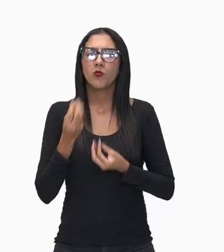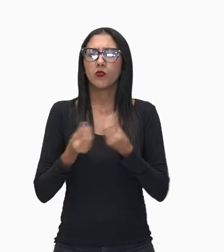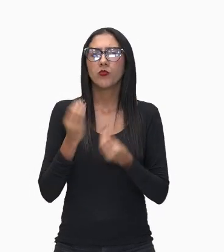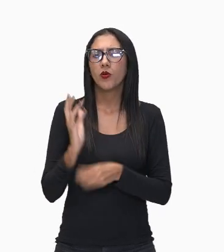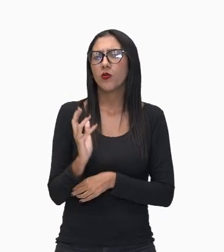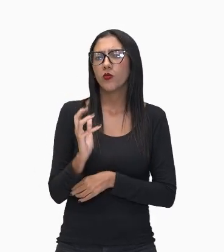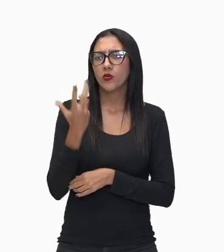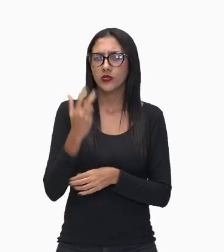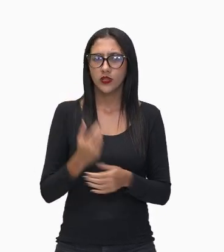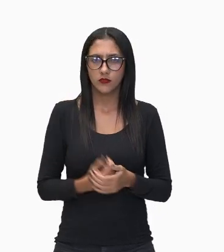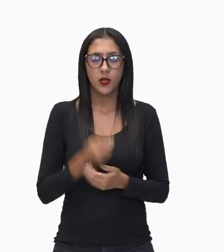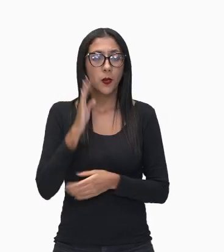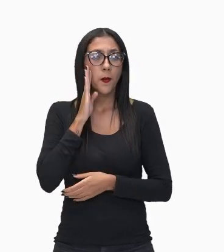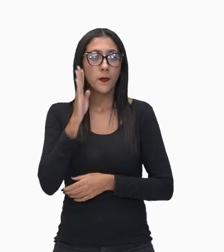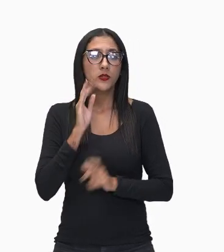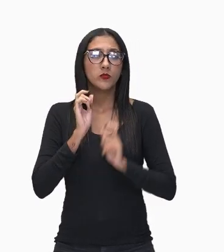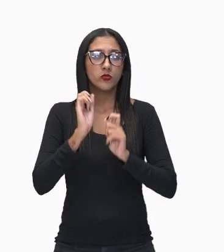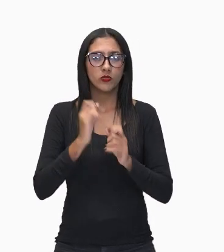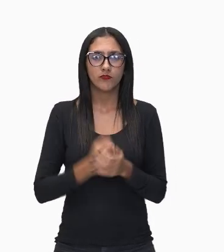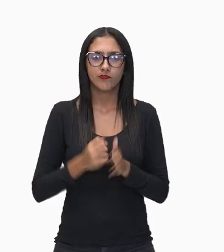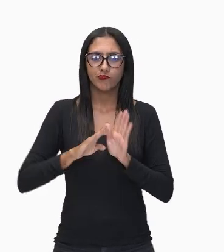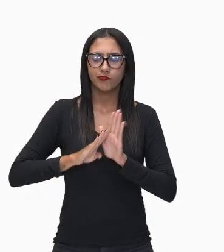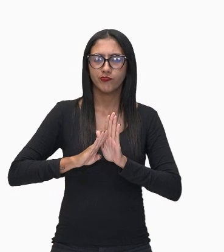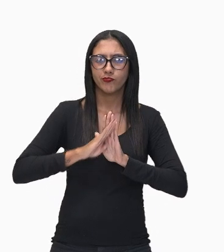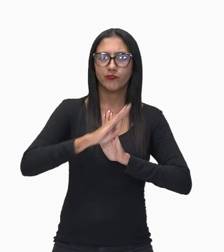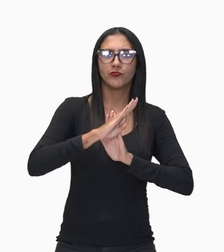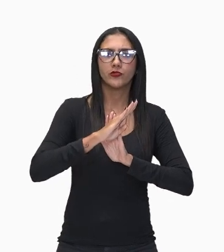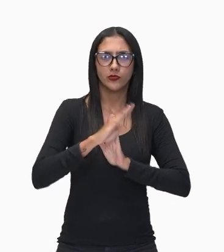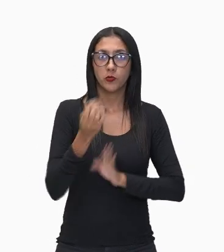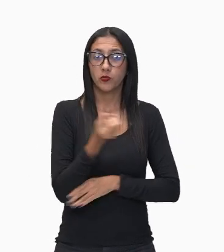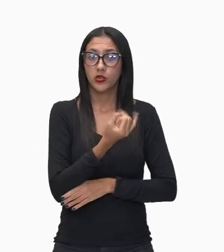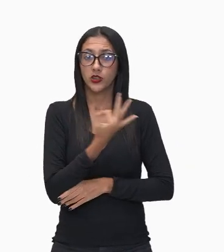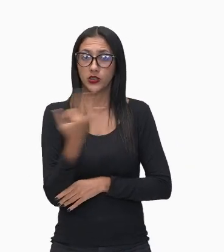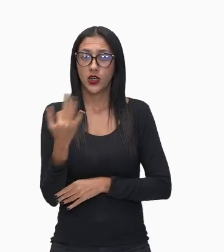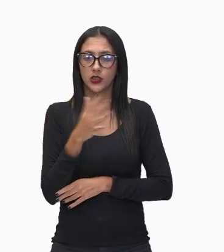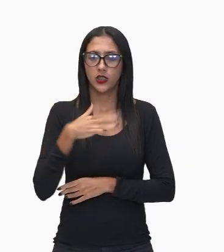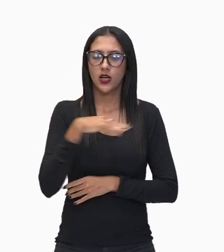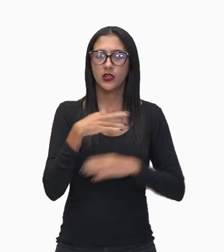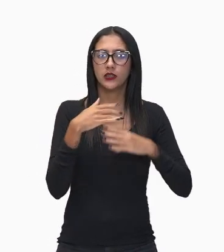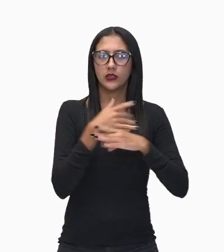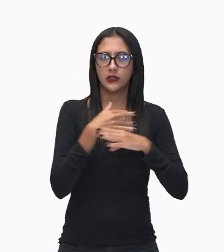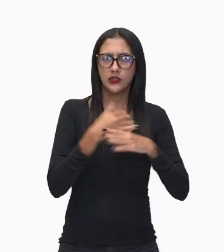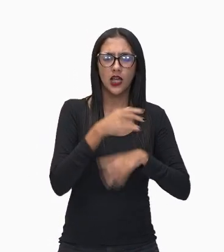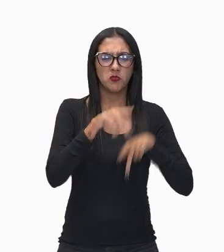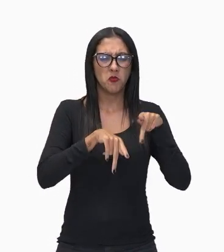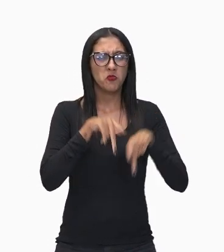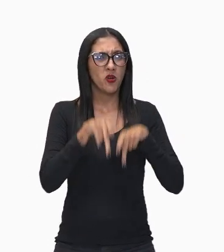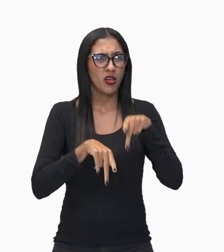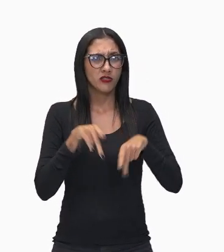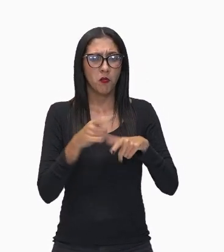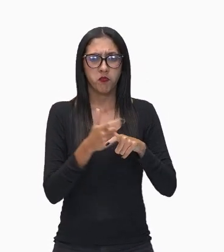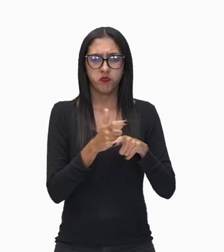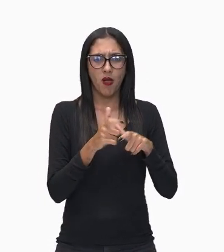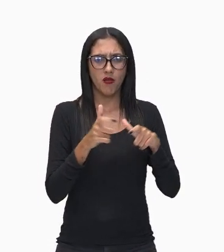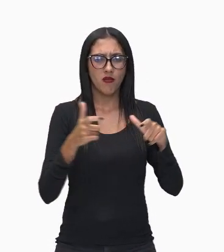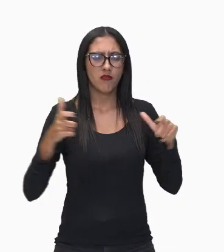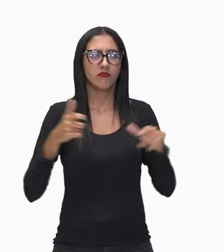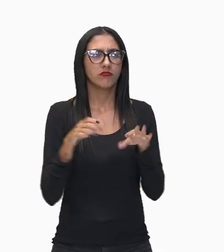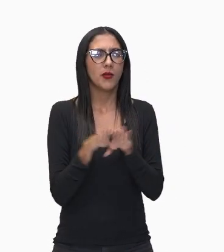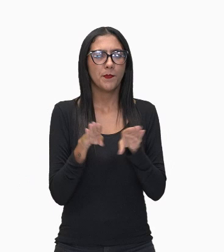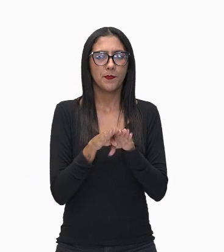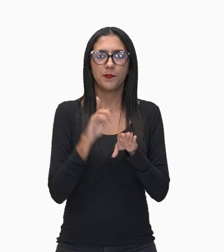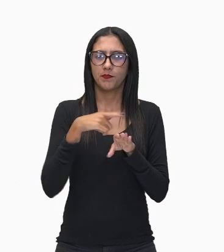relacionadas principalmente ao quê? Ao crescimento demográfico, né, ao aumento da população aí vem agravando,